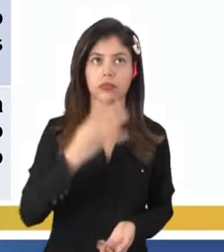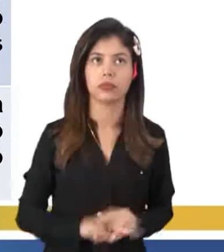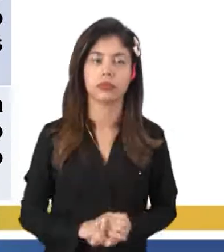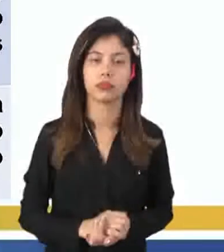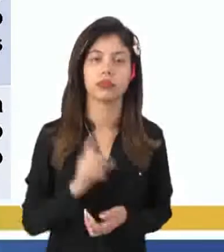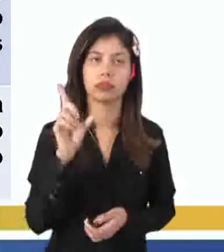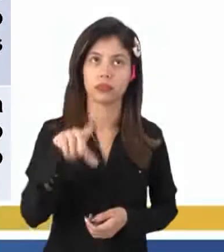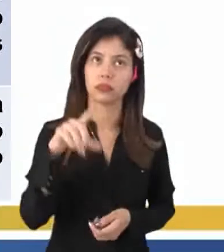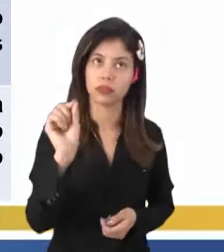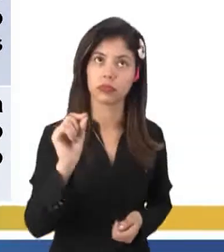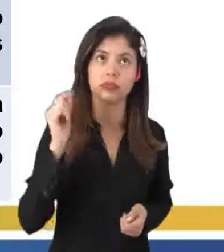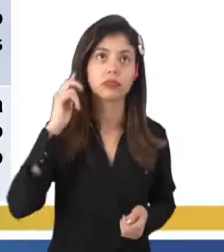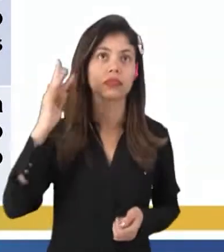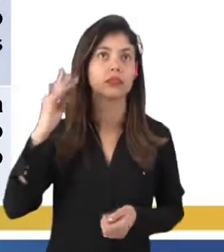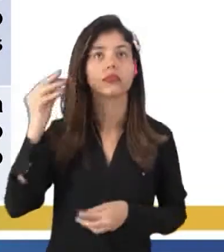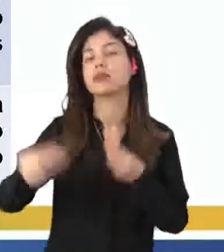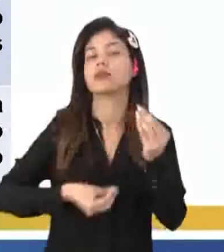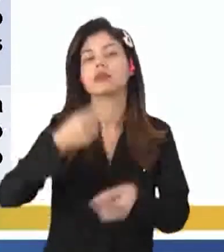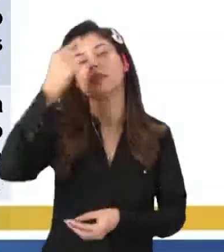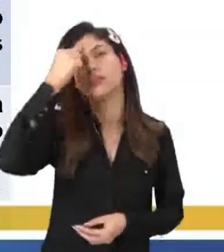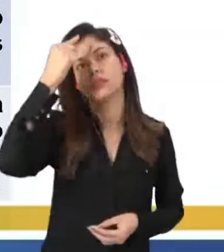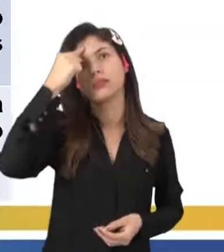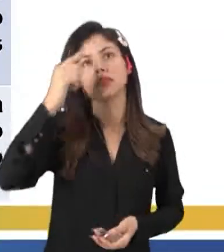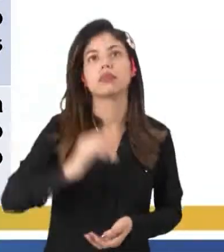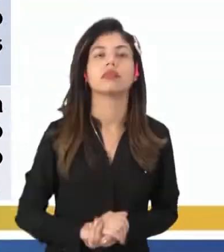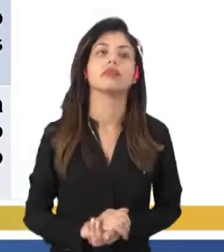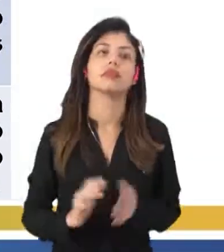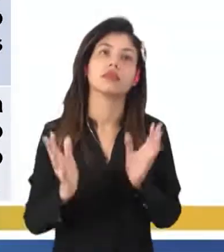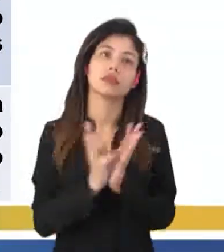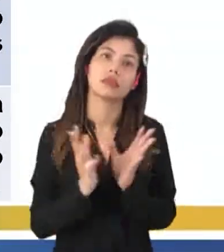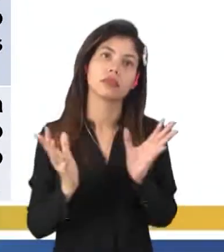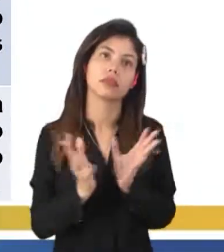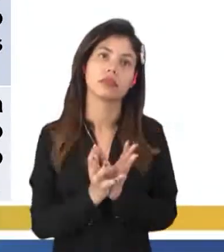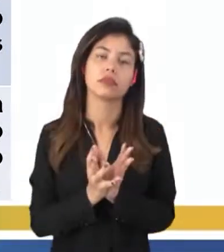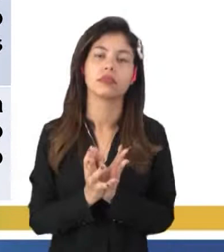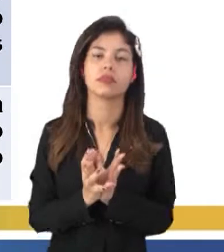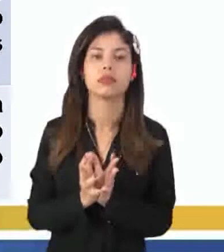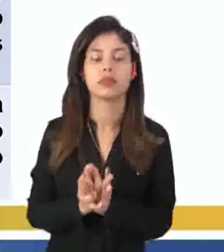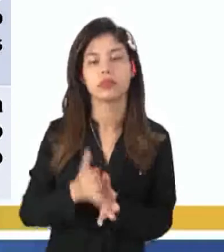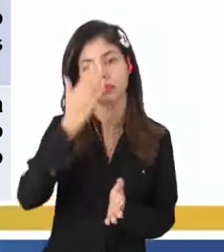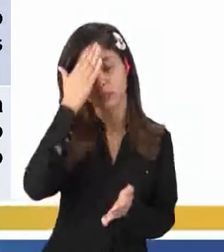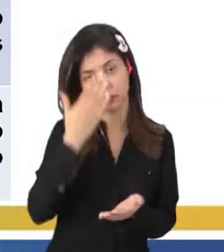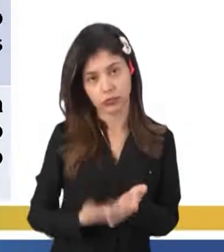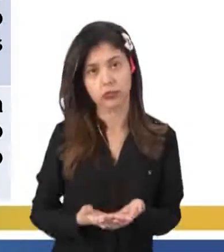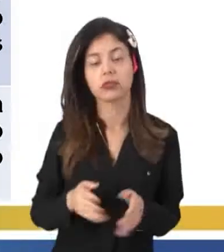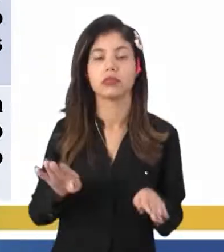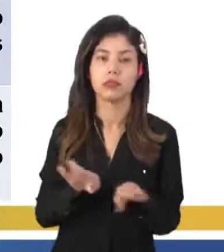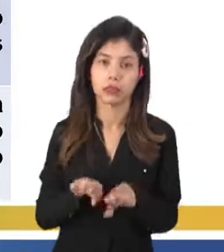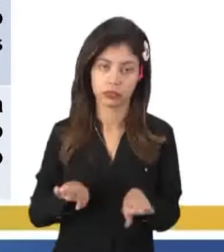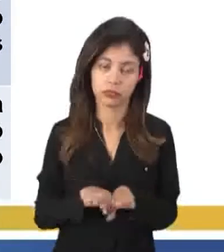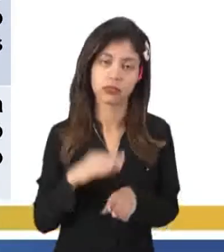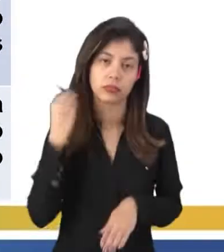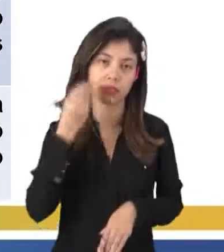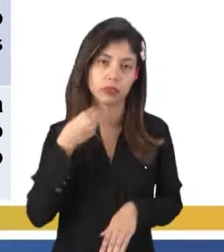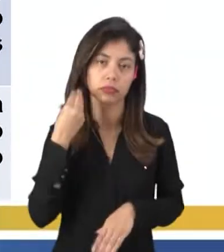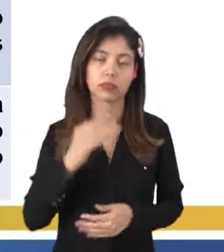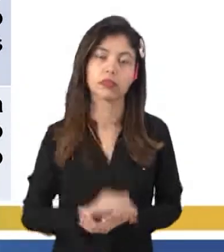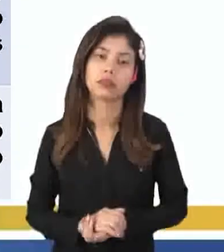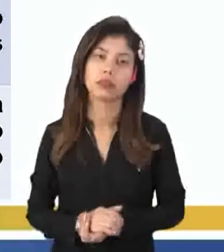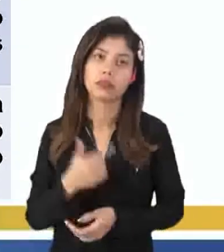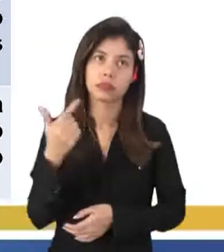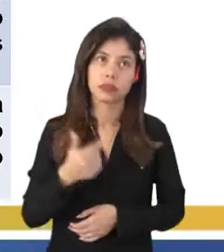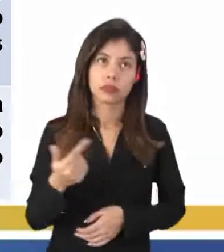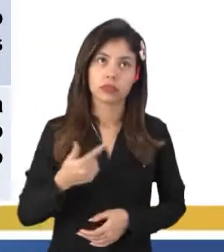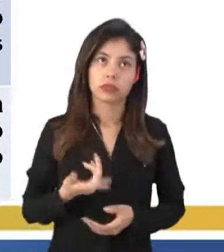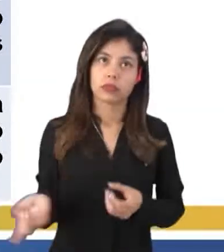é uma escolha que reflete no modo de pensar, né? Derivado de um conjunto de crenças e experiências. No 2,